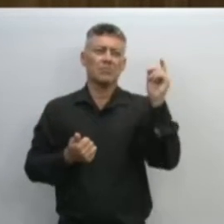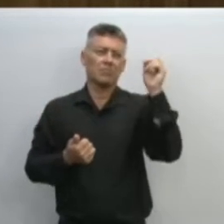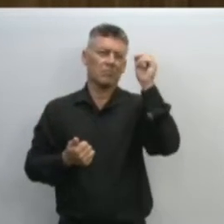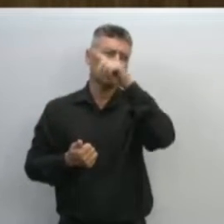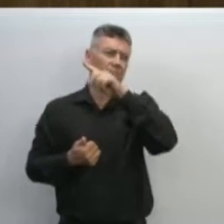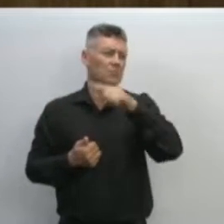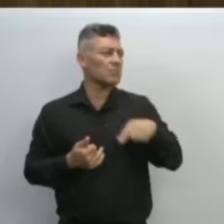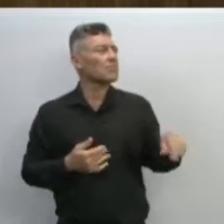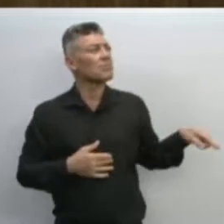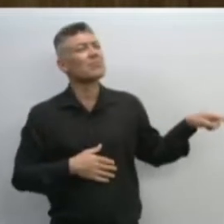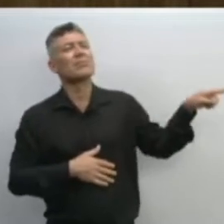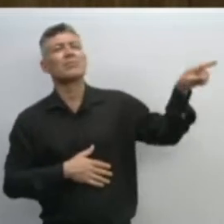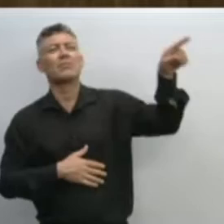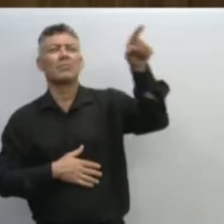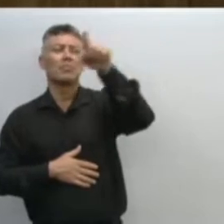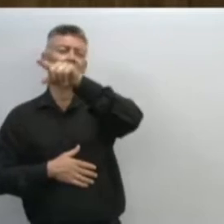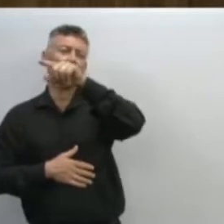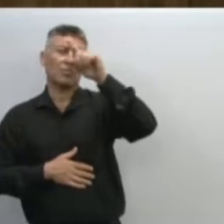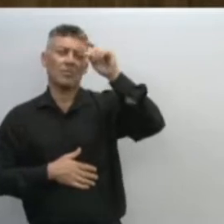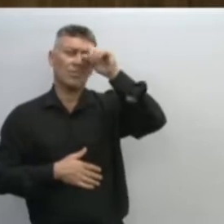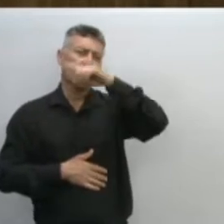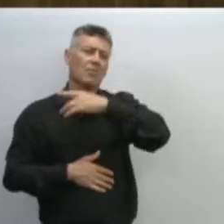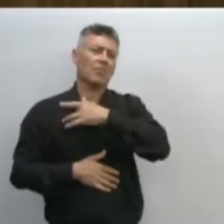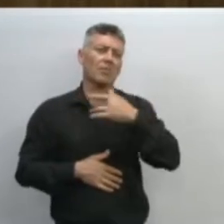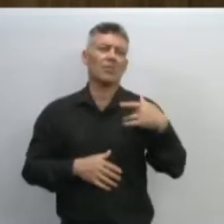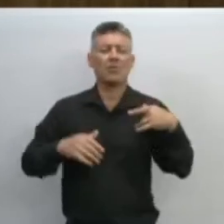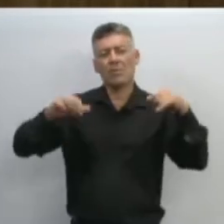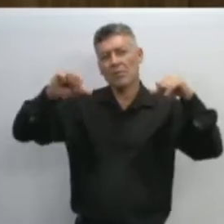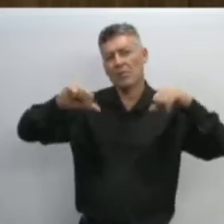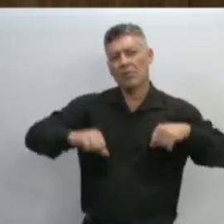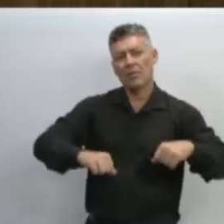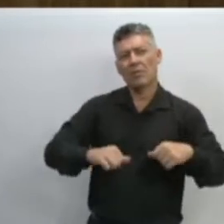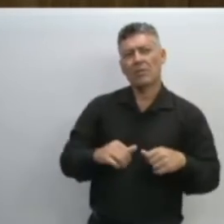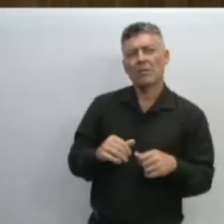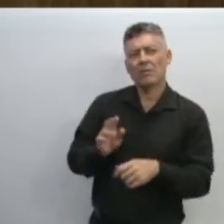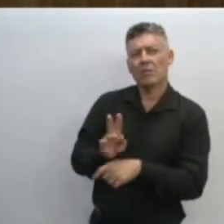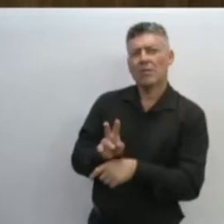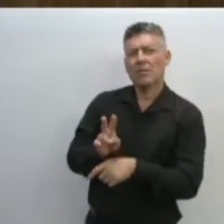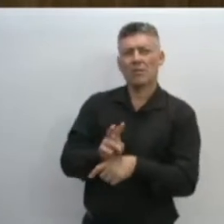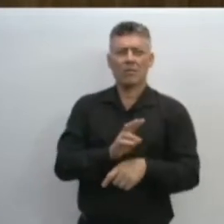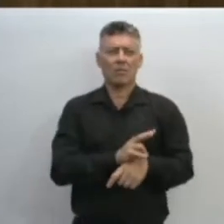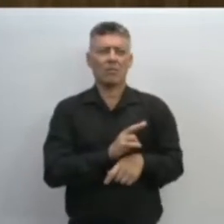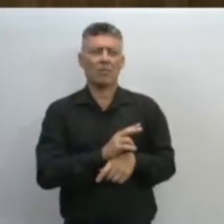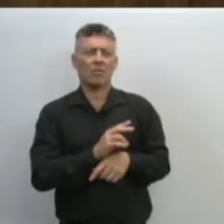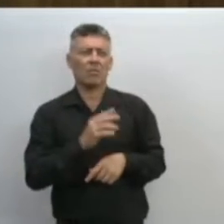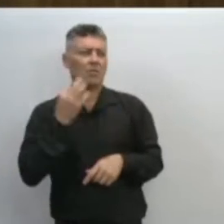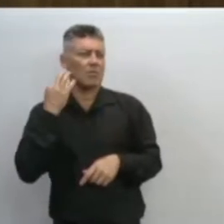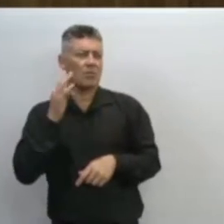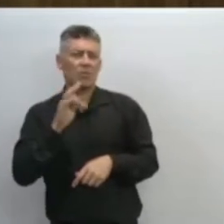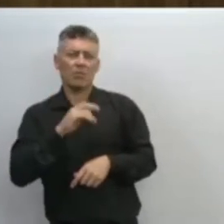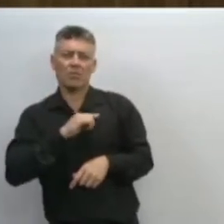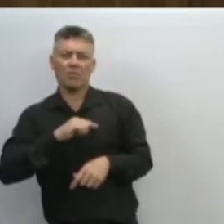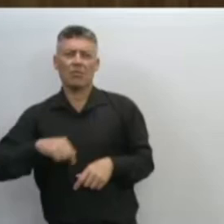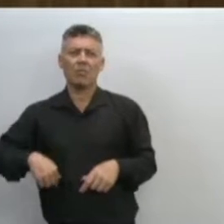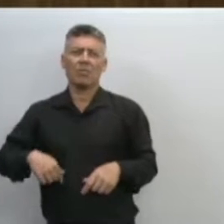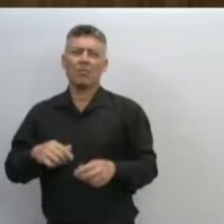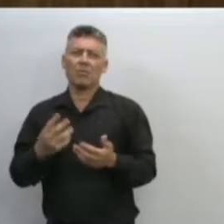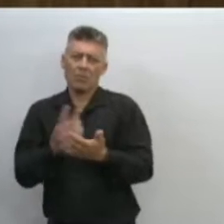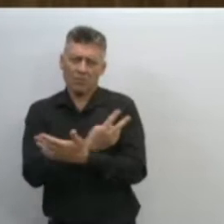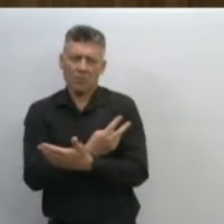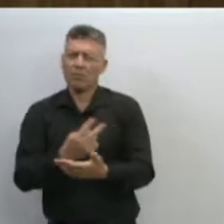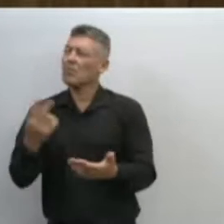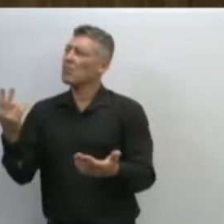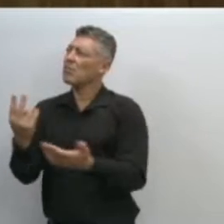muito o nosso município. Não estou aqui defendendo secretário nem prefeito, não. Eles têm seus erros.